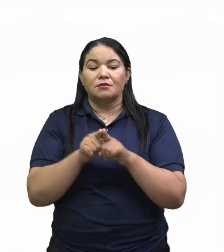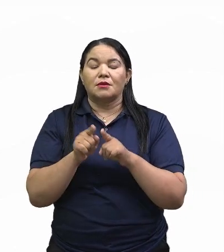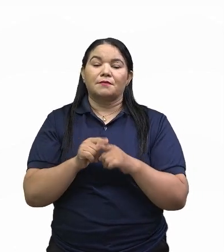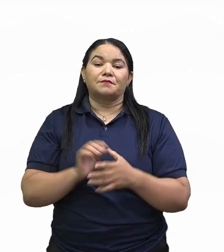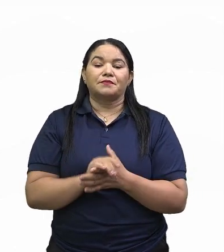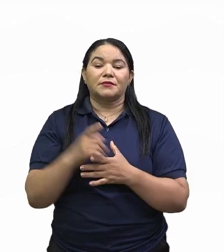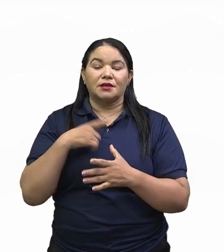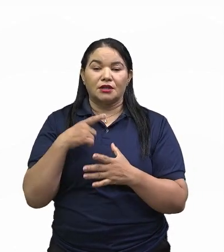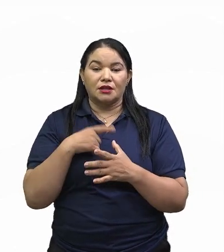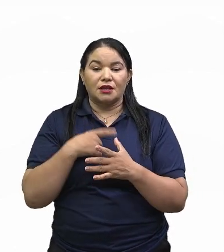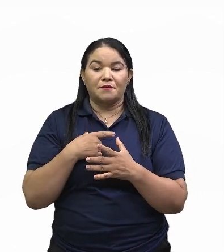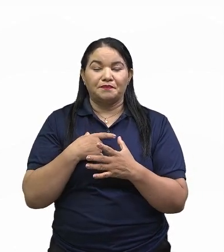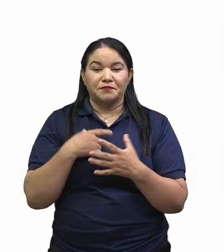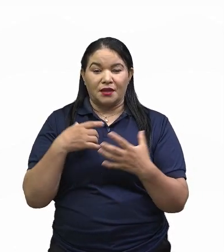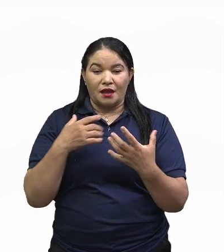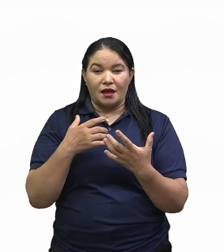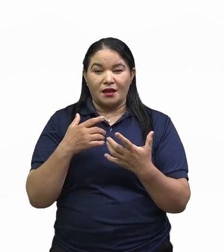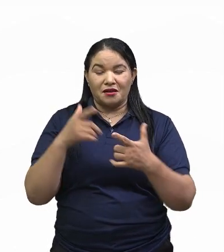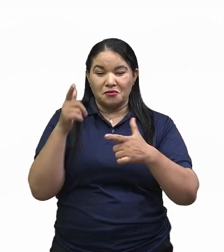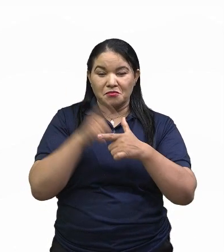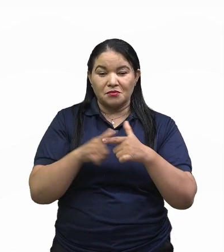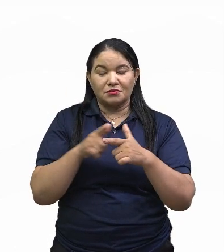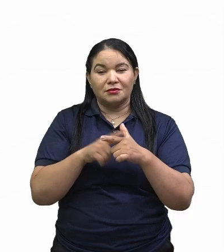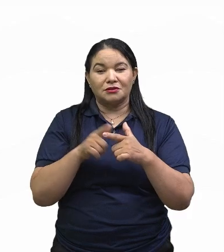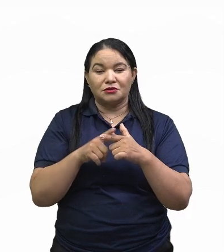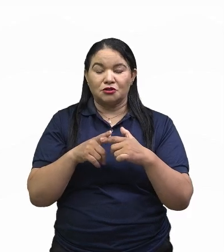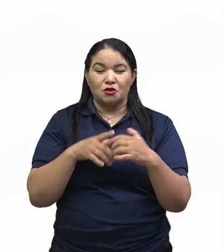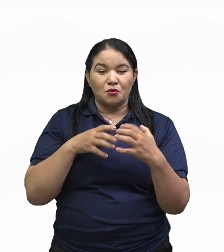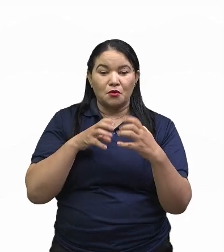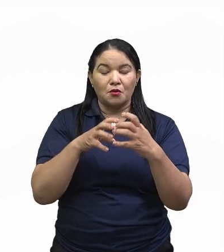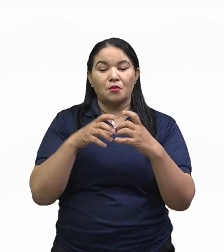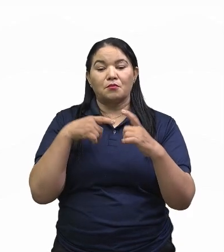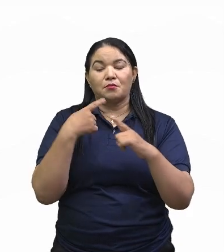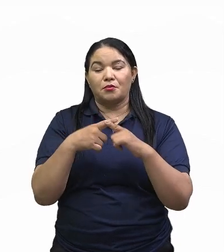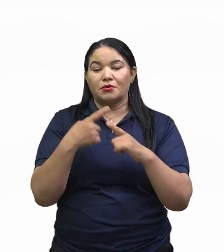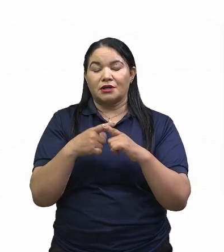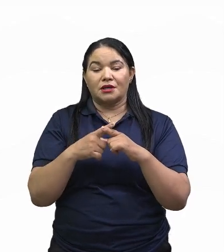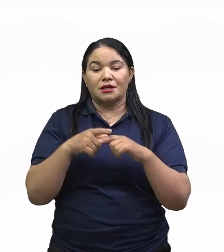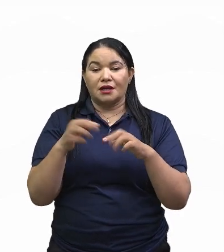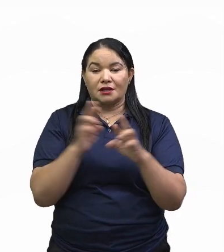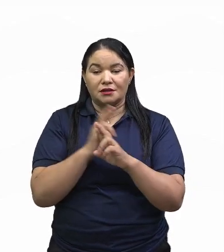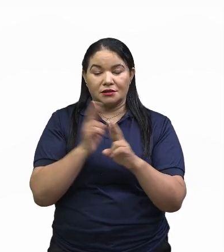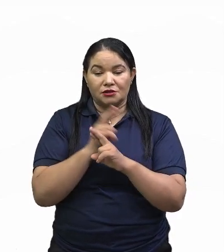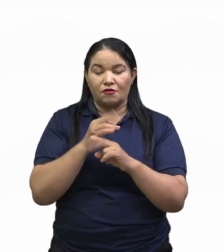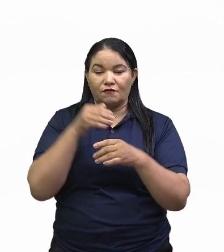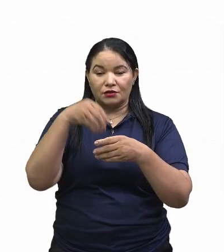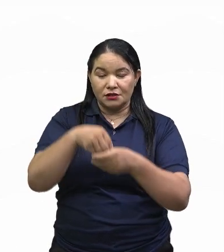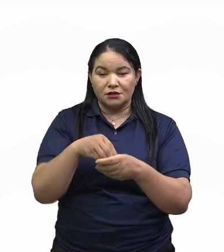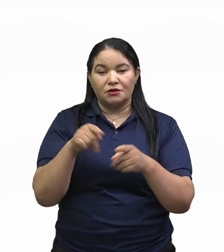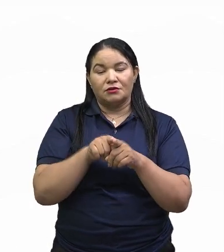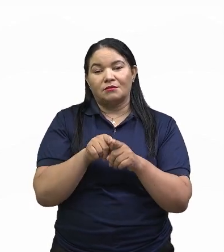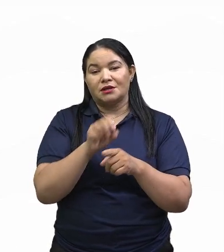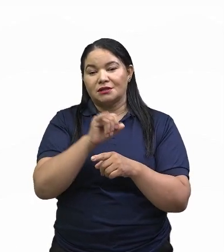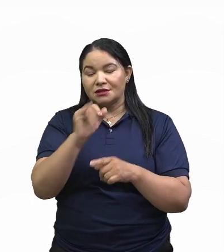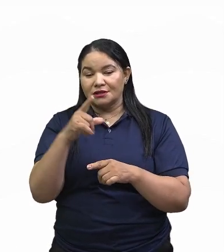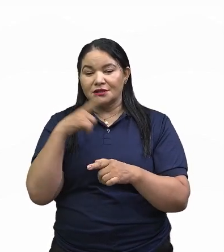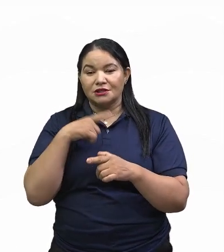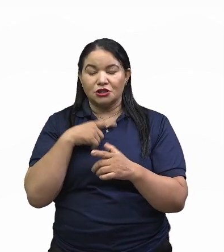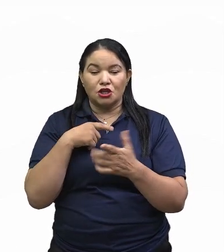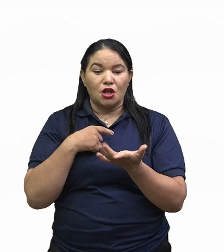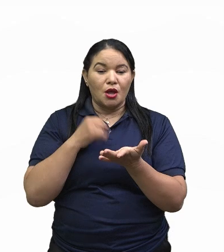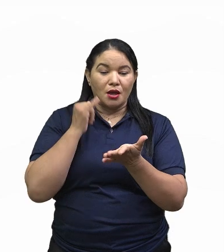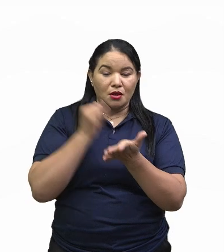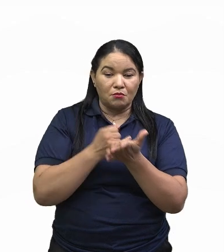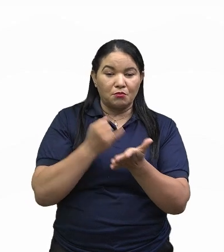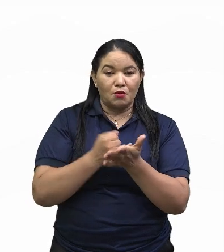em relação à votação, né, se seriam atribuídos novos impostos ao terceiro